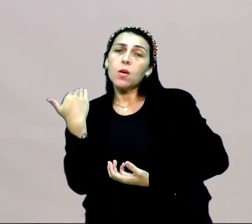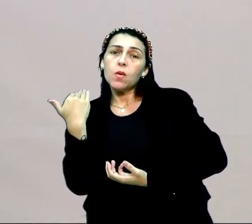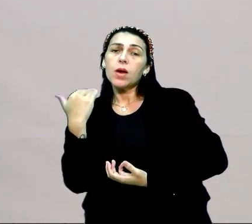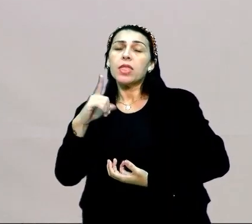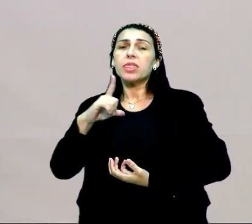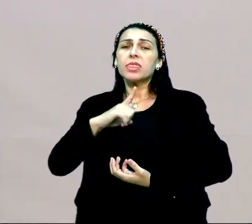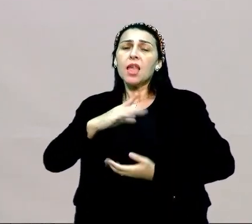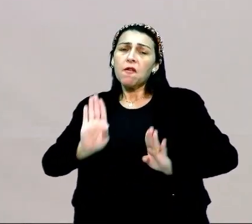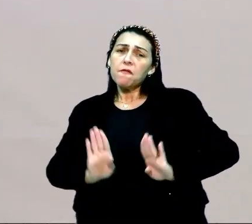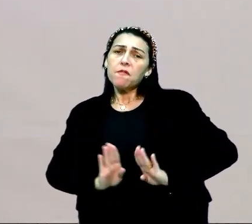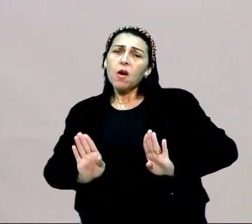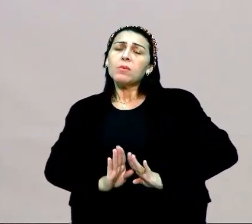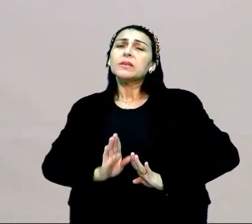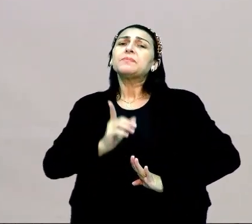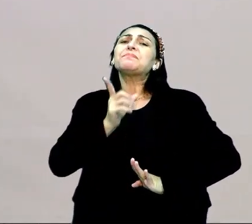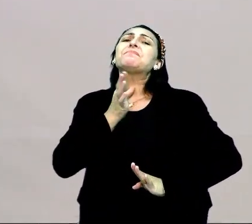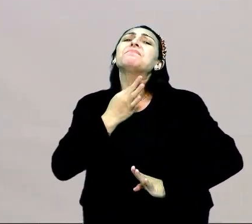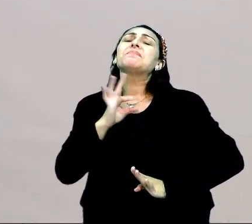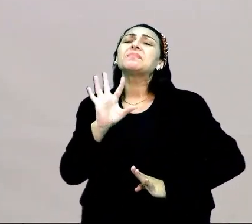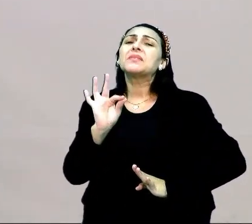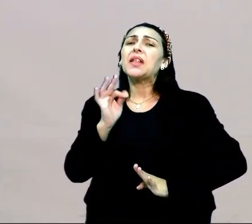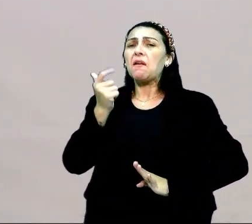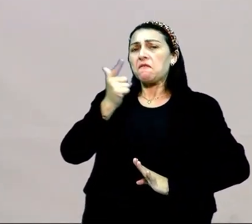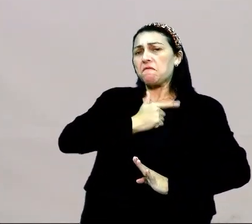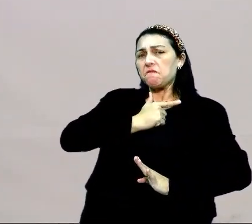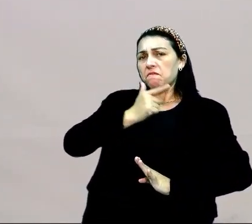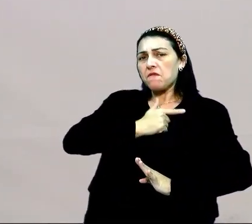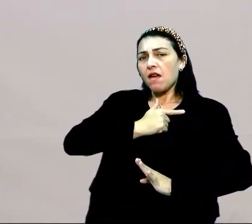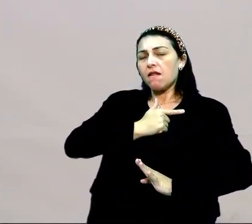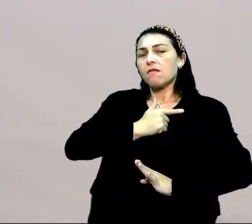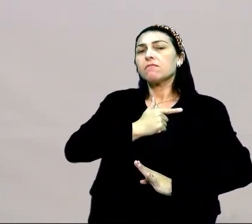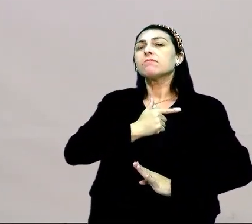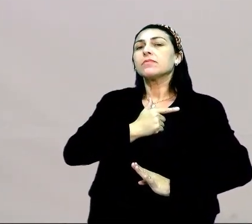ter fome, ter sede, ser feio.